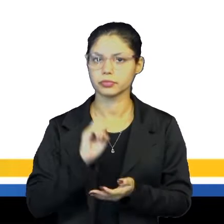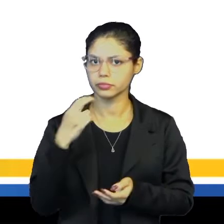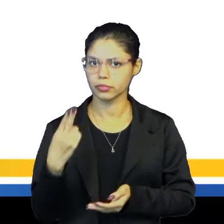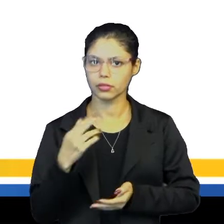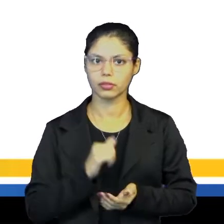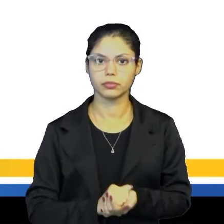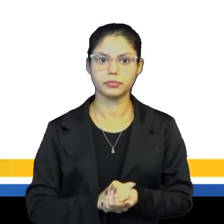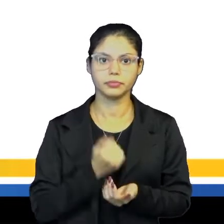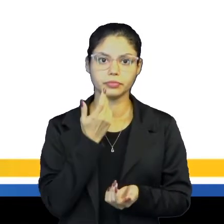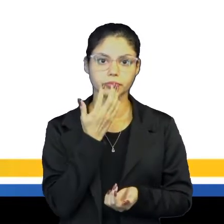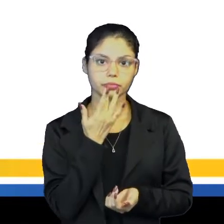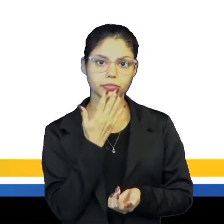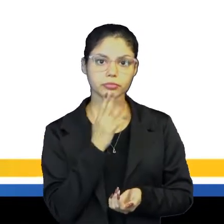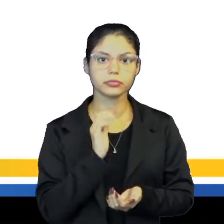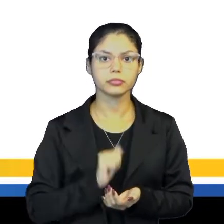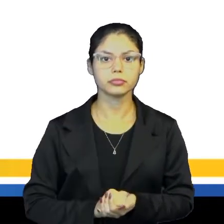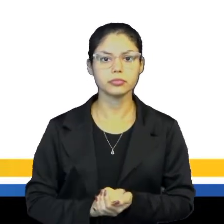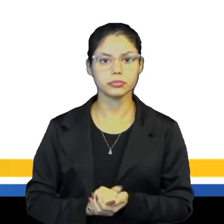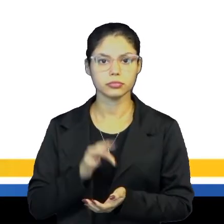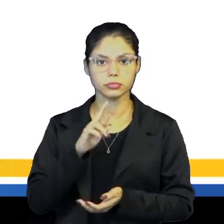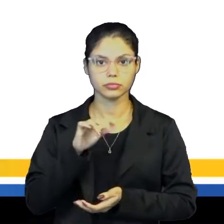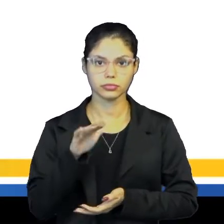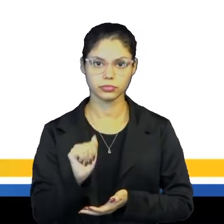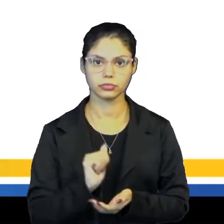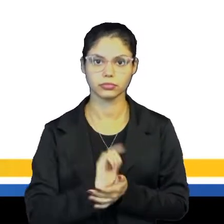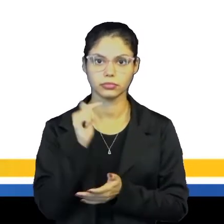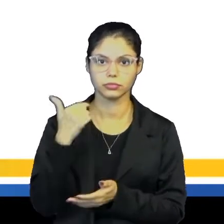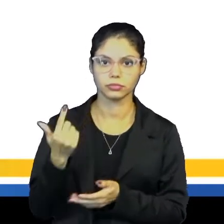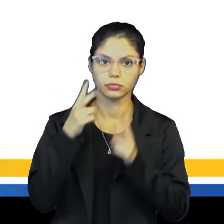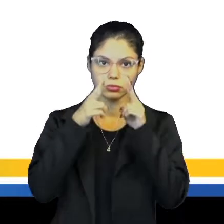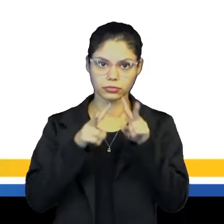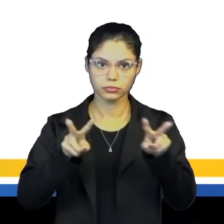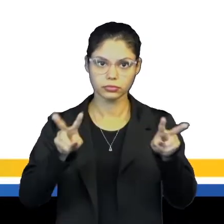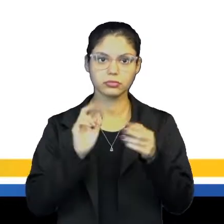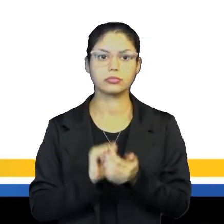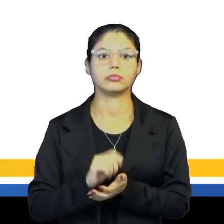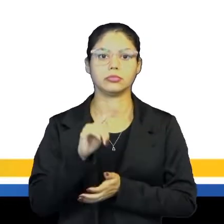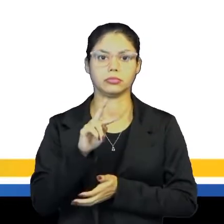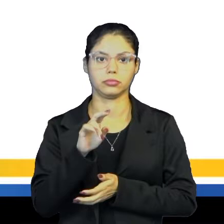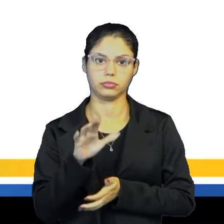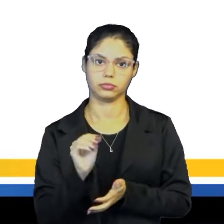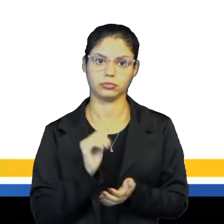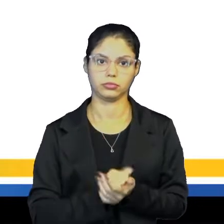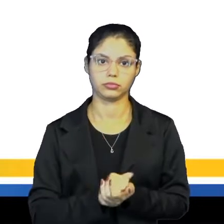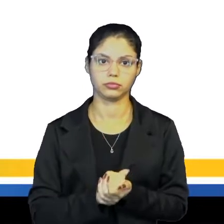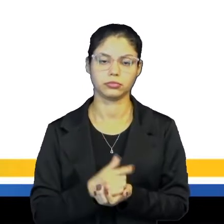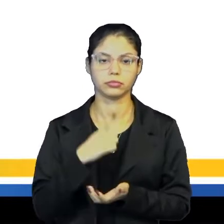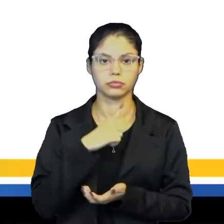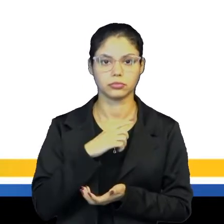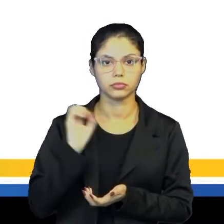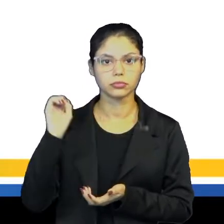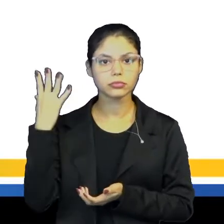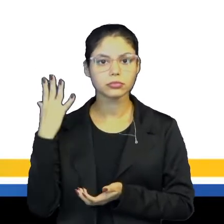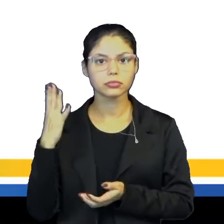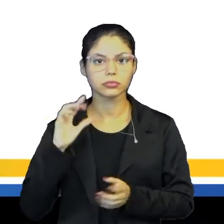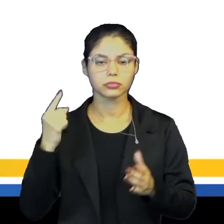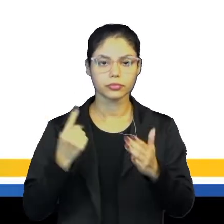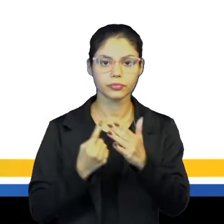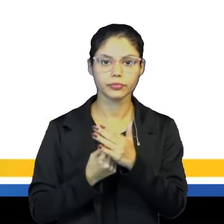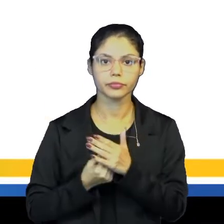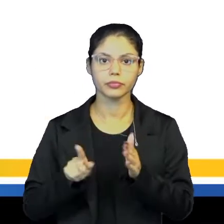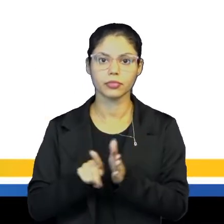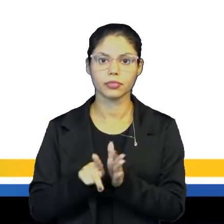ou seja, cor e forma. Outras formas visuais dramáticas costumam ser